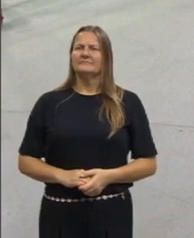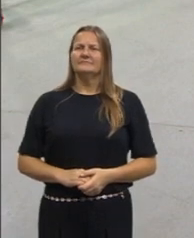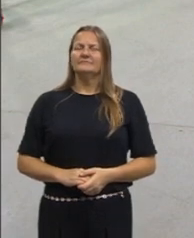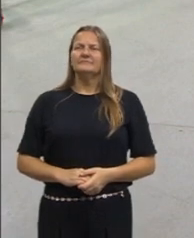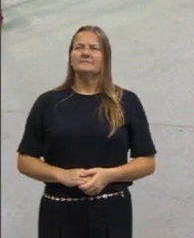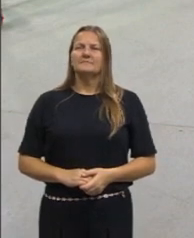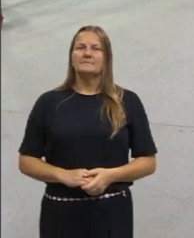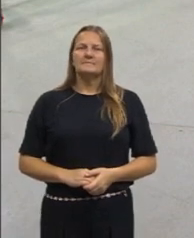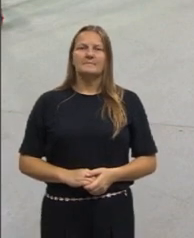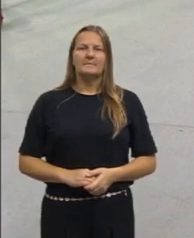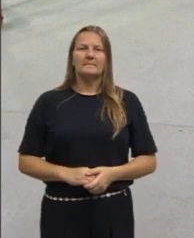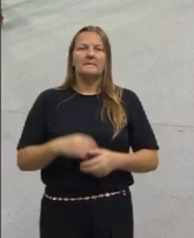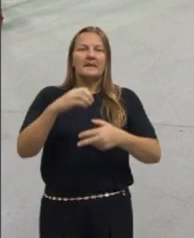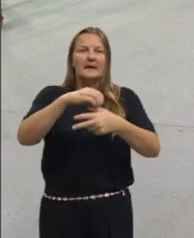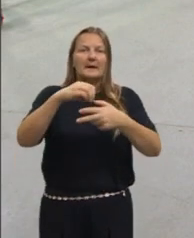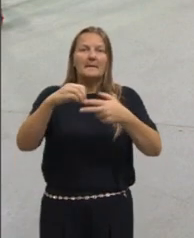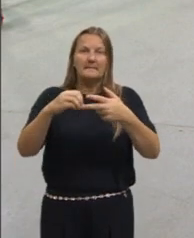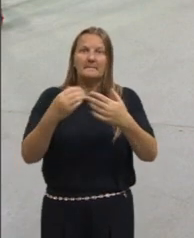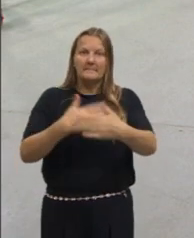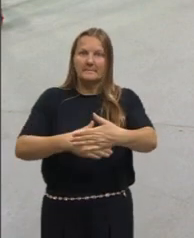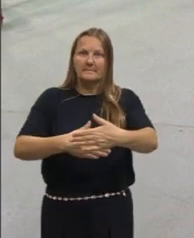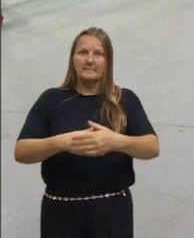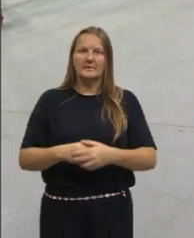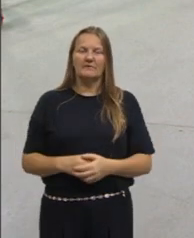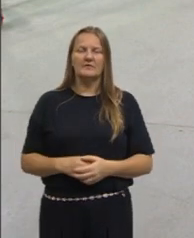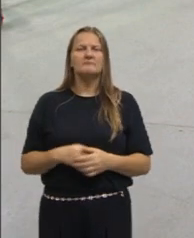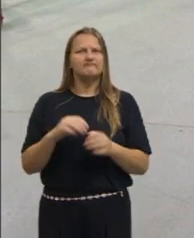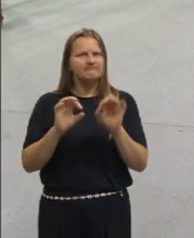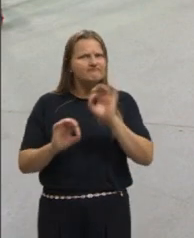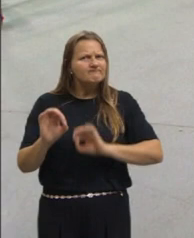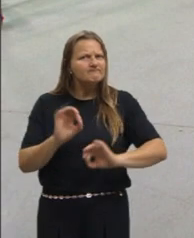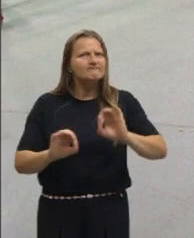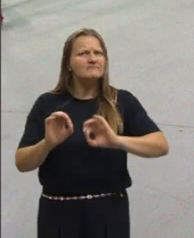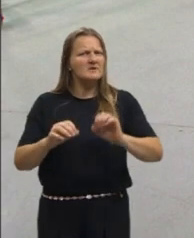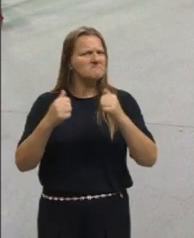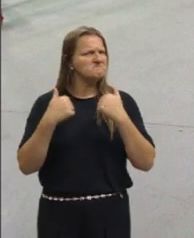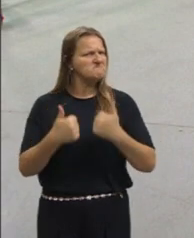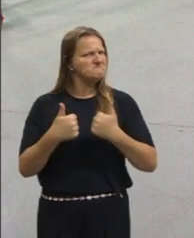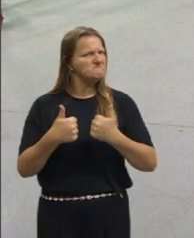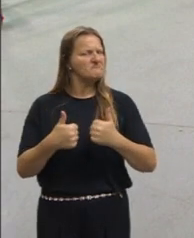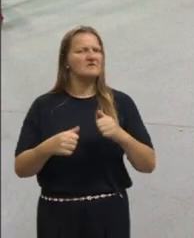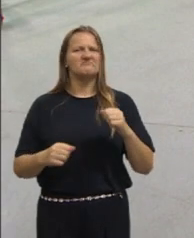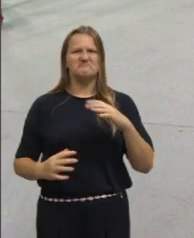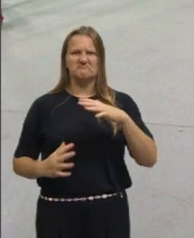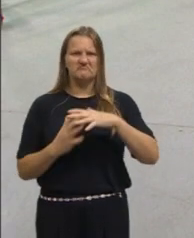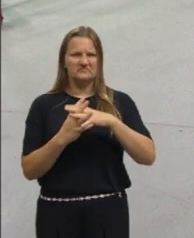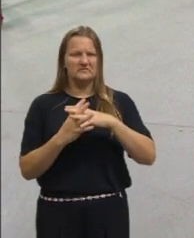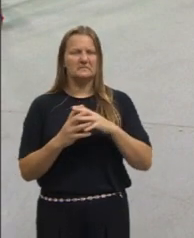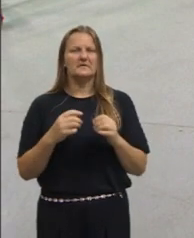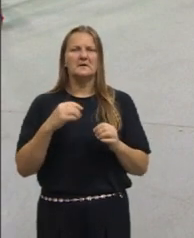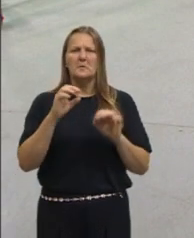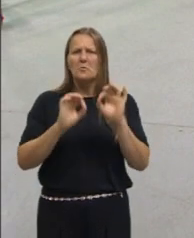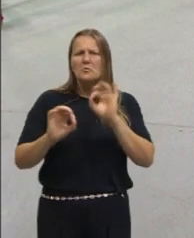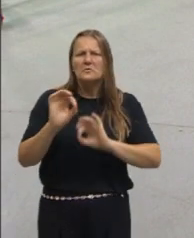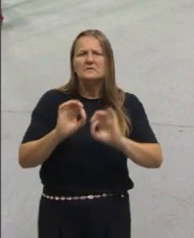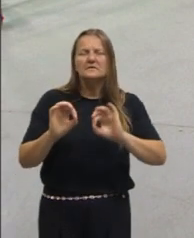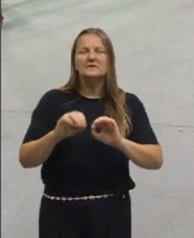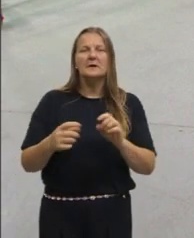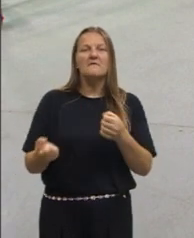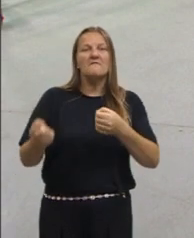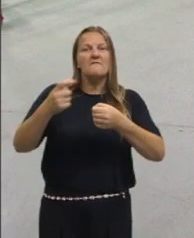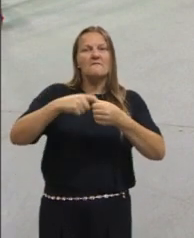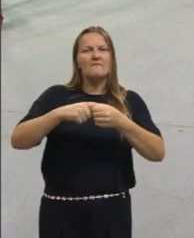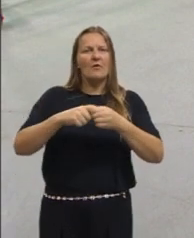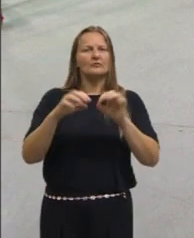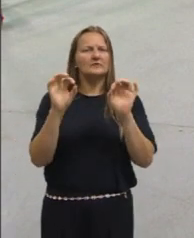acho que foi uma prova bem produzida foi uma prova bem construída e parece que a prova volta aos